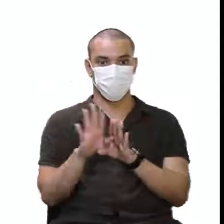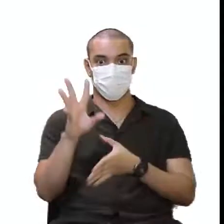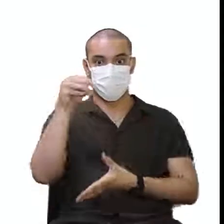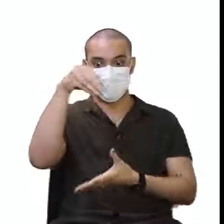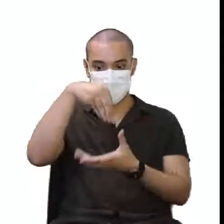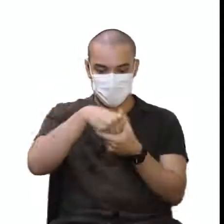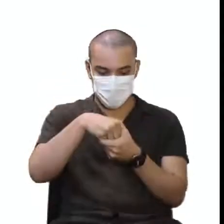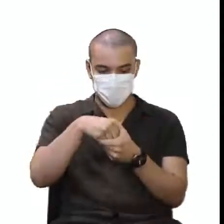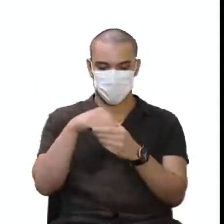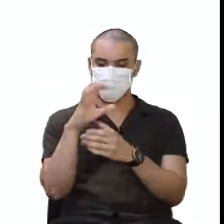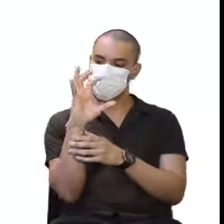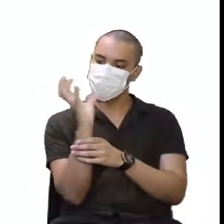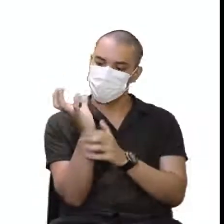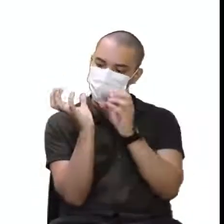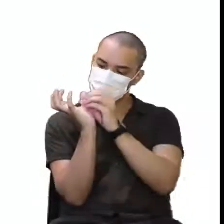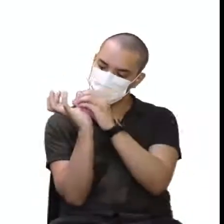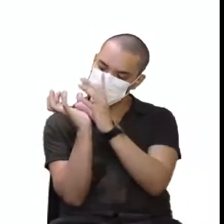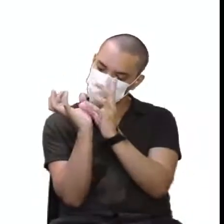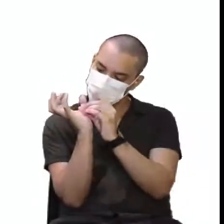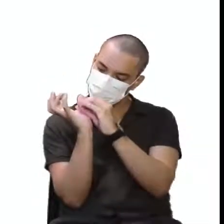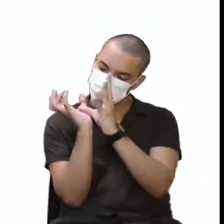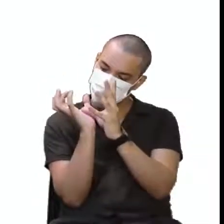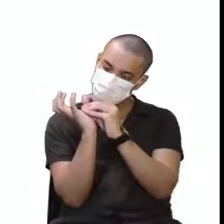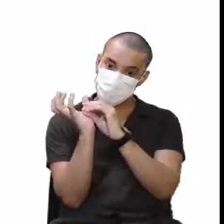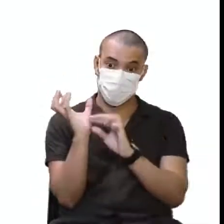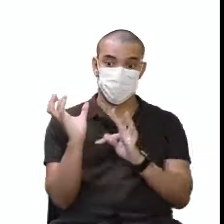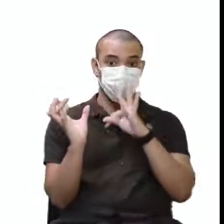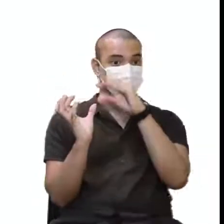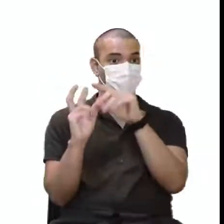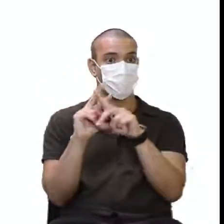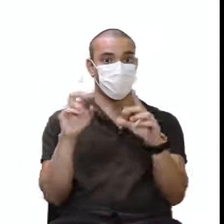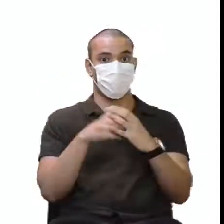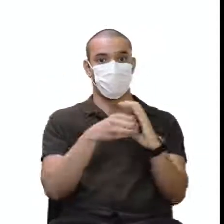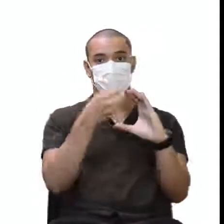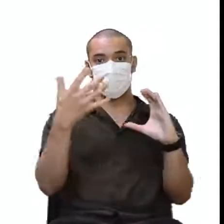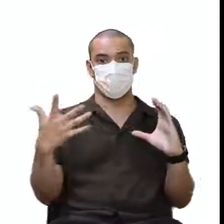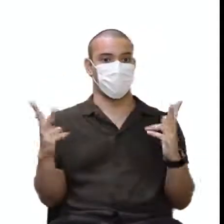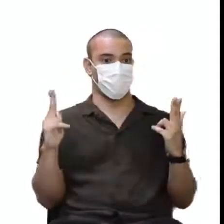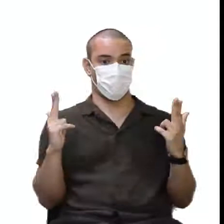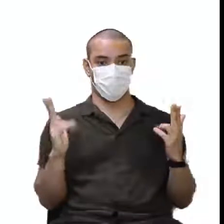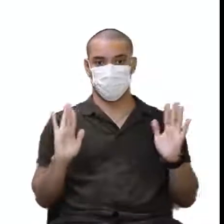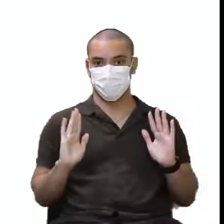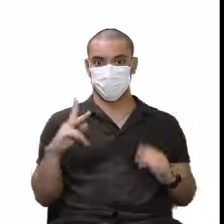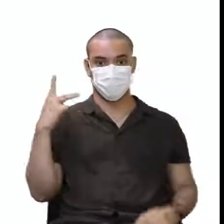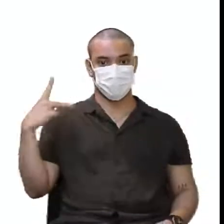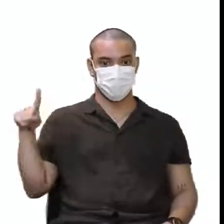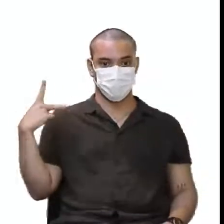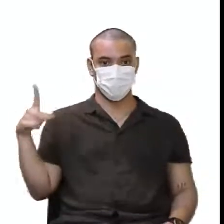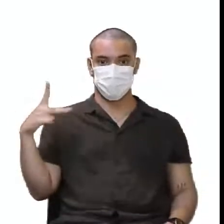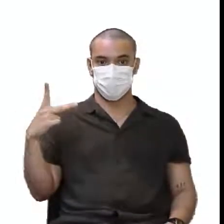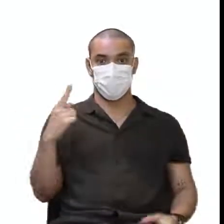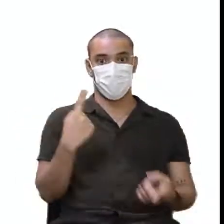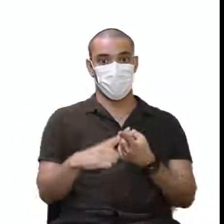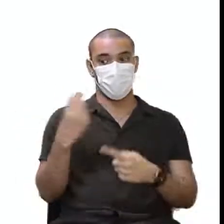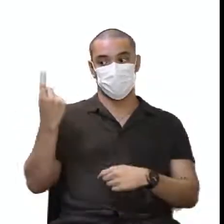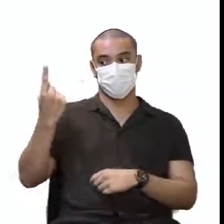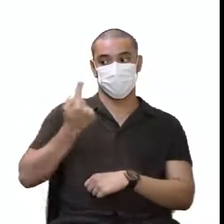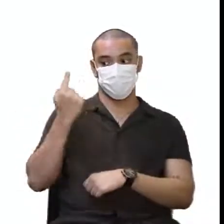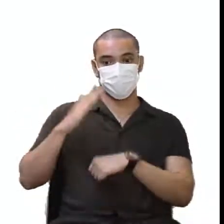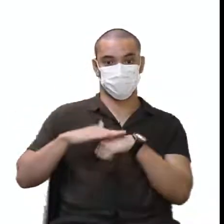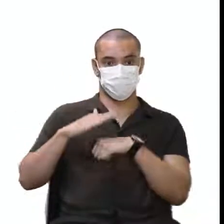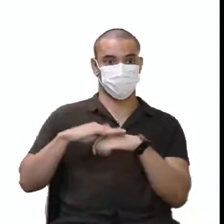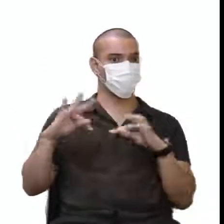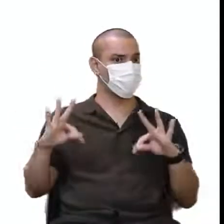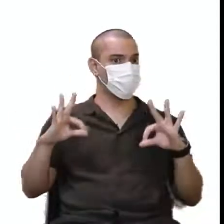estão aqui dentro desses ovários, então todos vão manifestar a mesma característica dela, tá bom? Todos vão ser